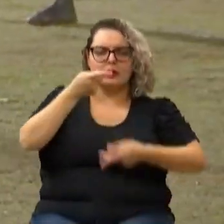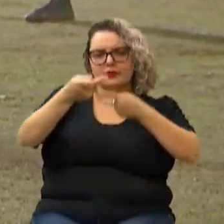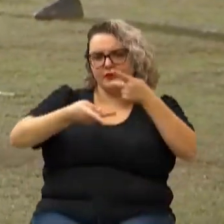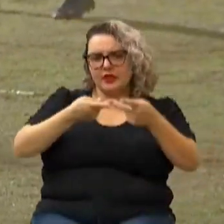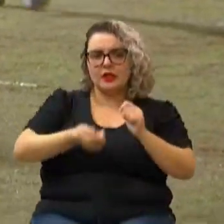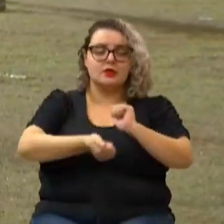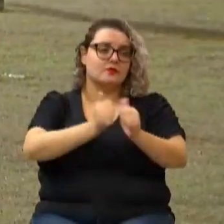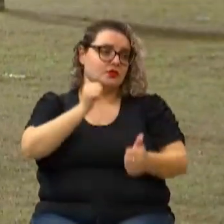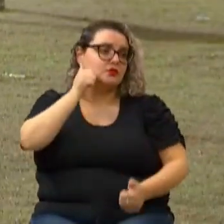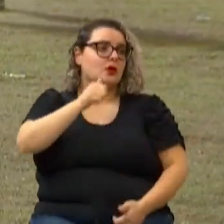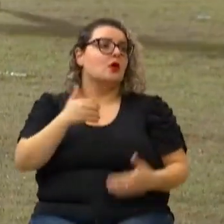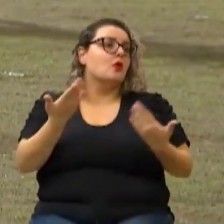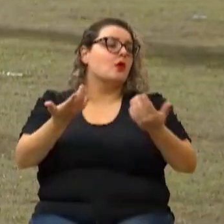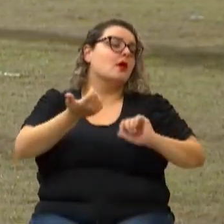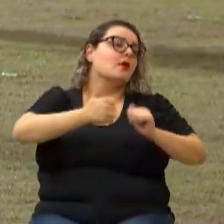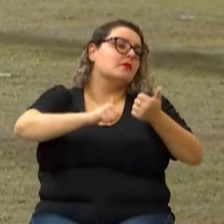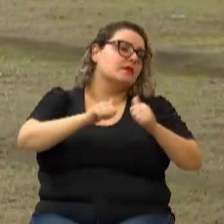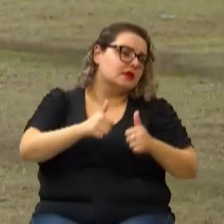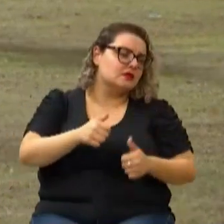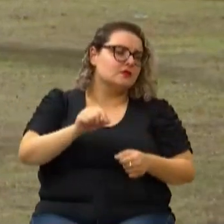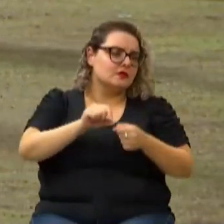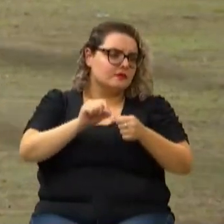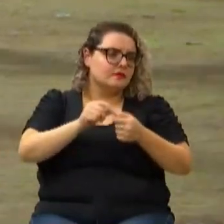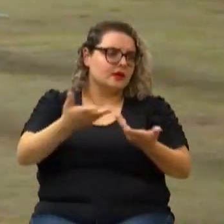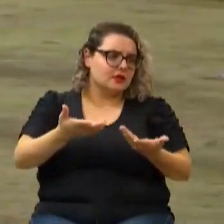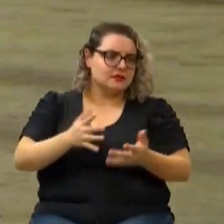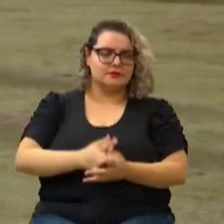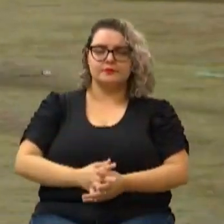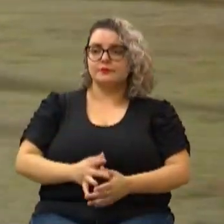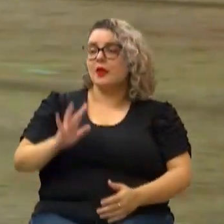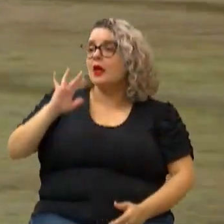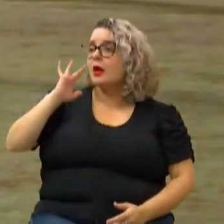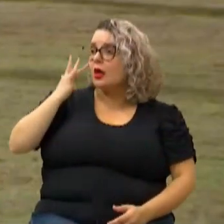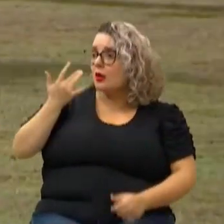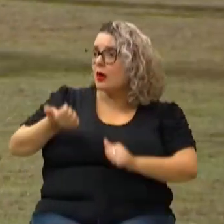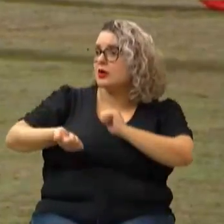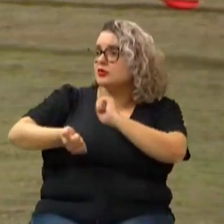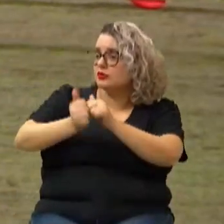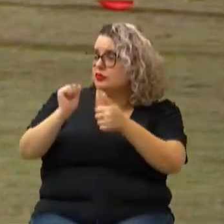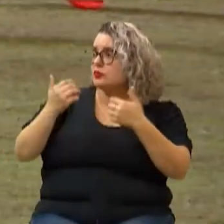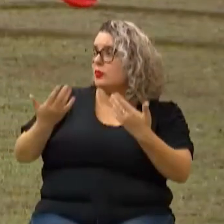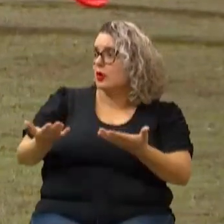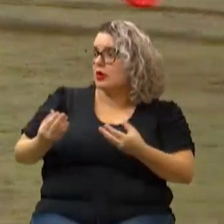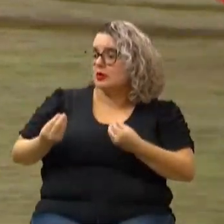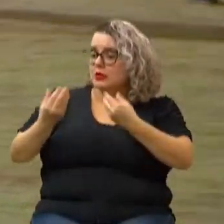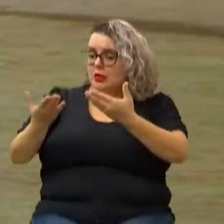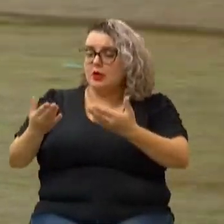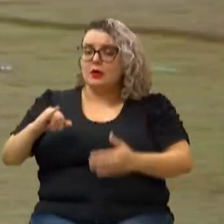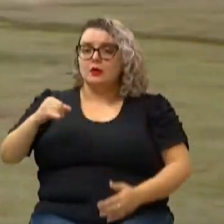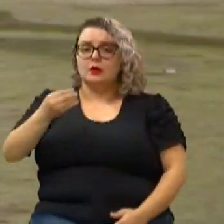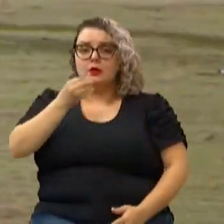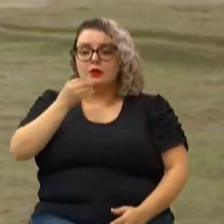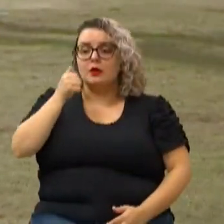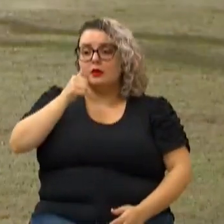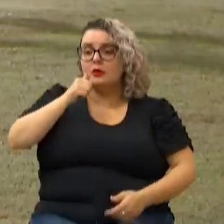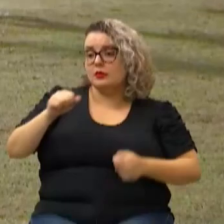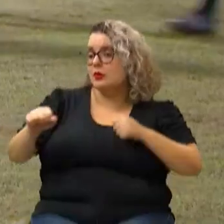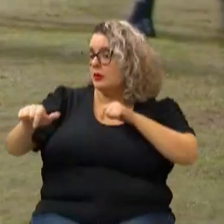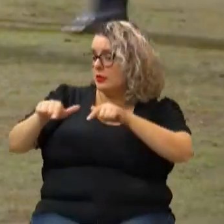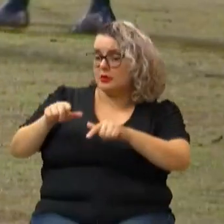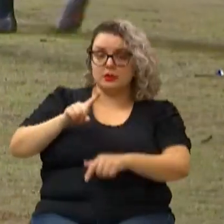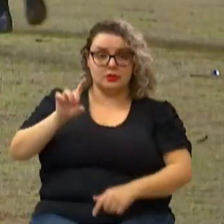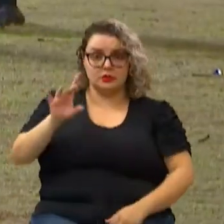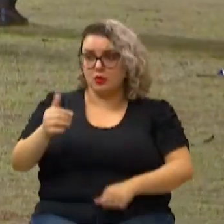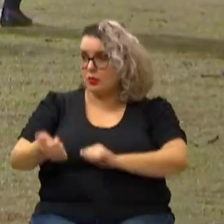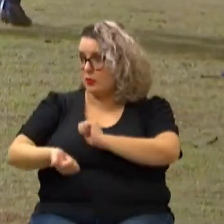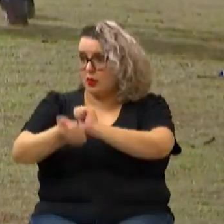mais falado o futebol feminino. Qual a avaliação que você faz, Letícia? Eu acho que o futebol ele dá oportunidade para a menina se